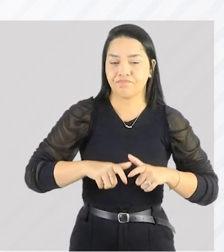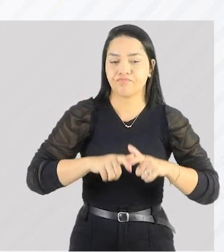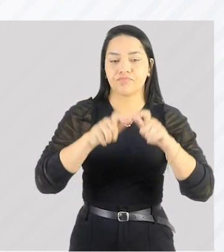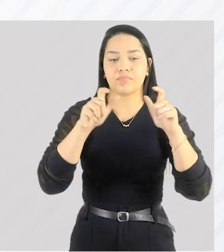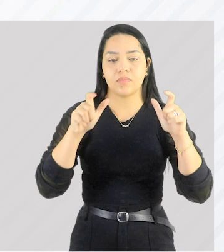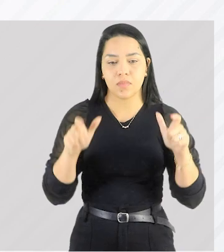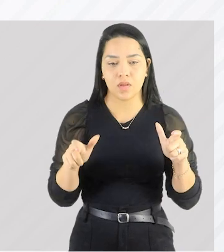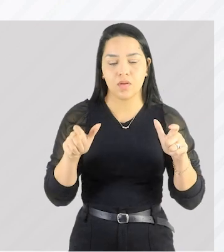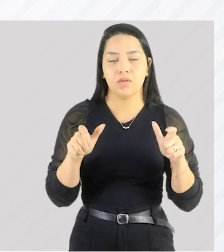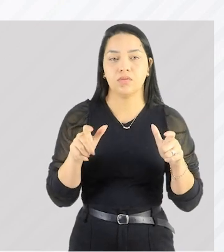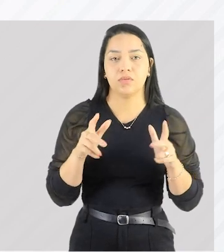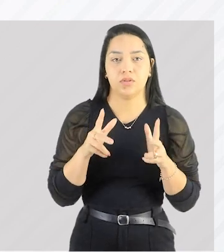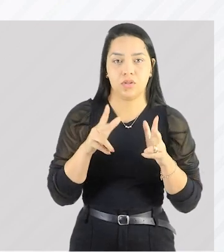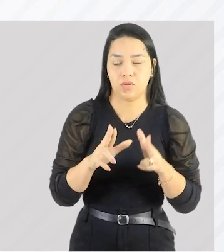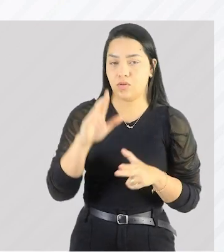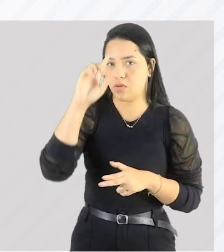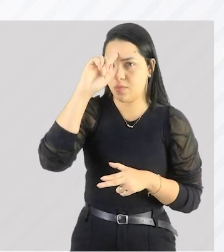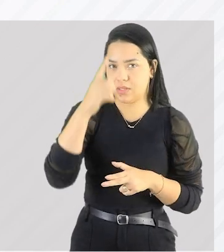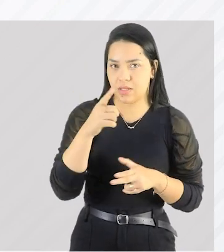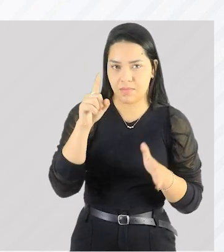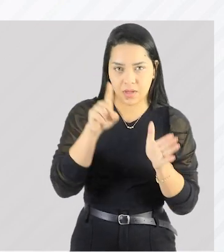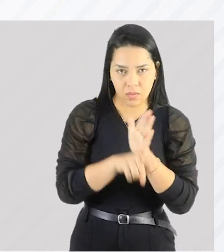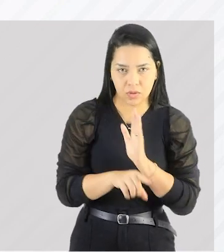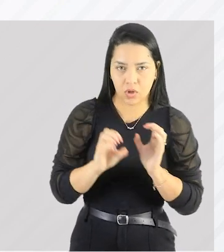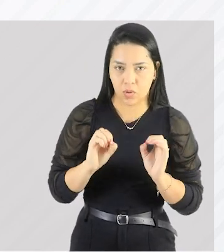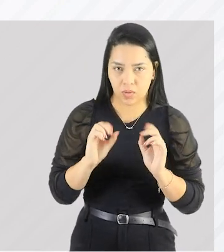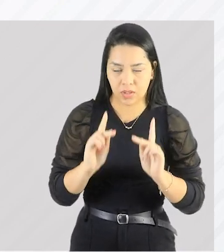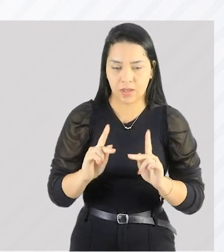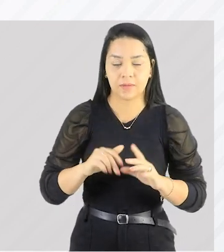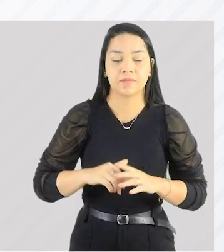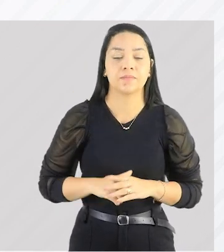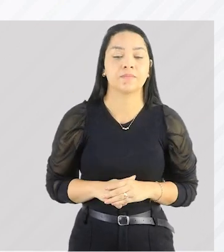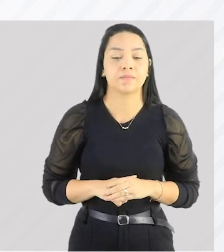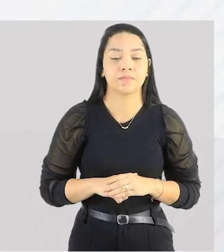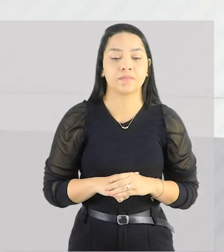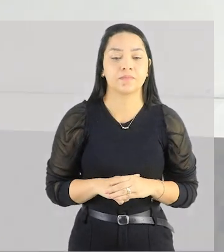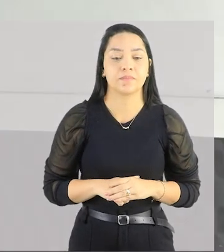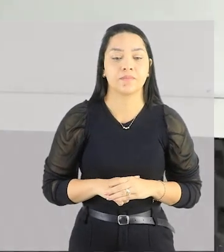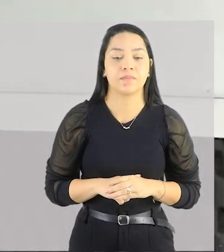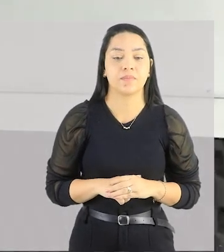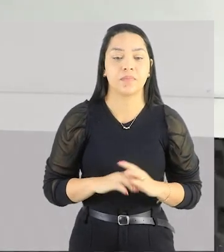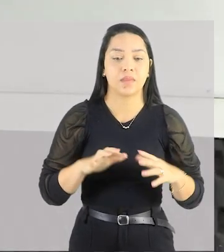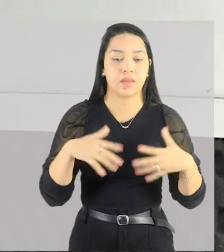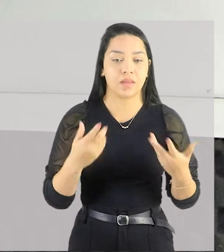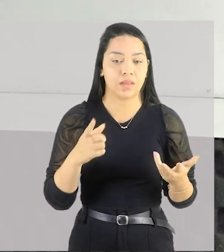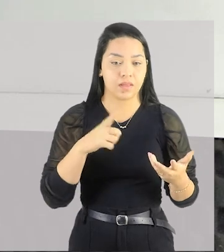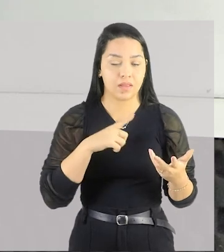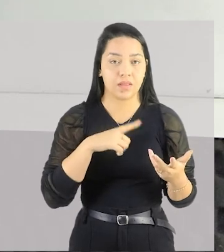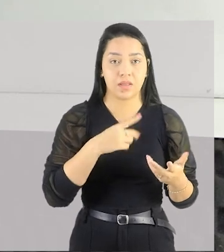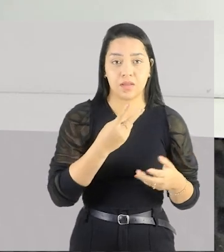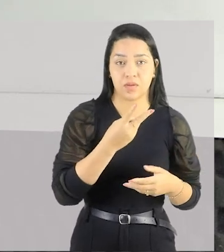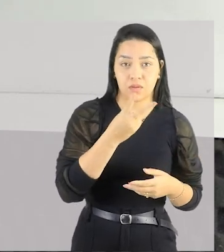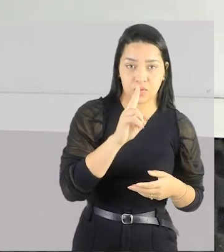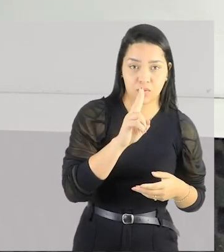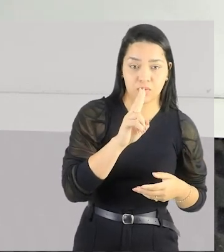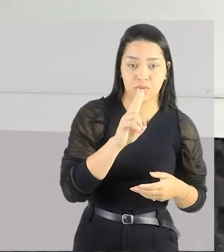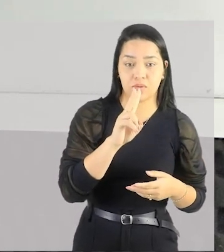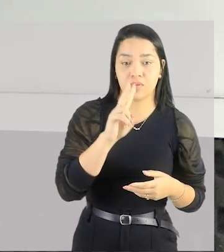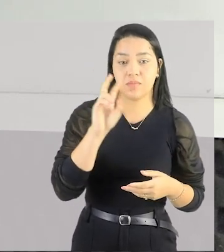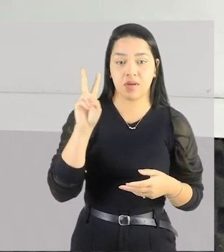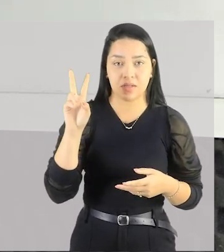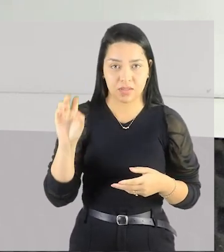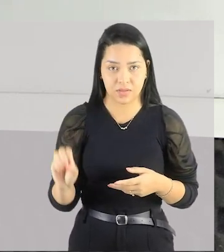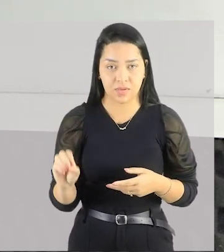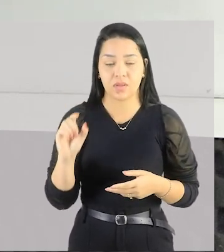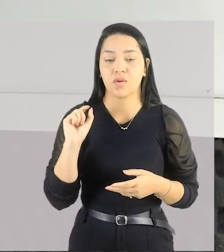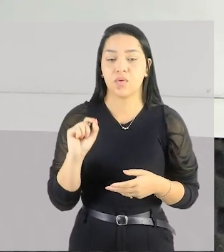maior, de acordo com o comando da questão, tá ok? Vamos lá. Quando eu tenho 2 dividido para 50,